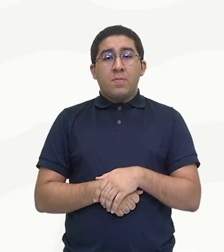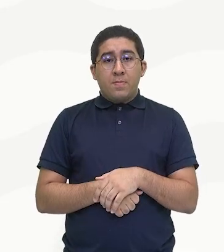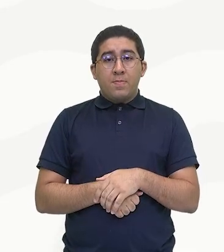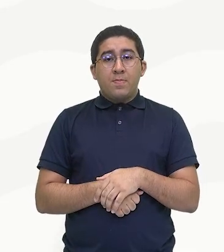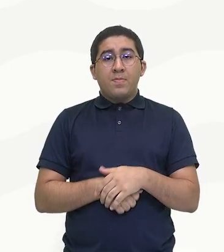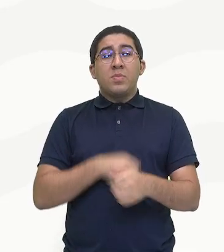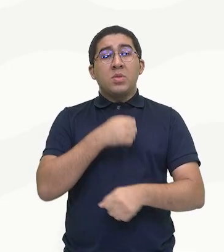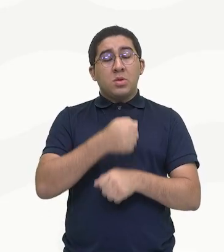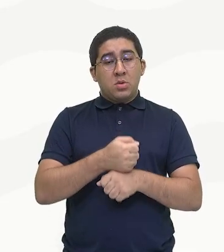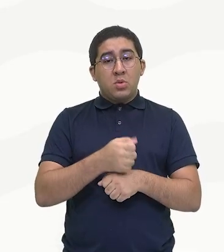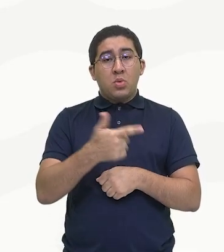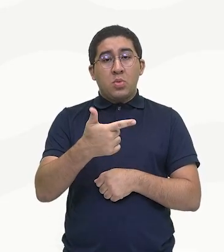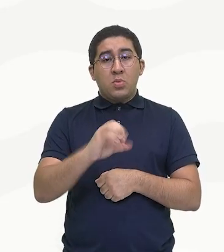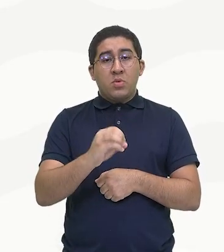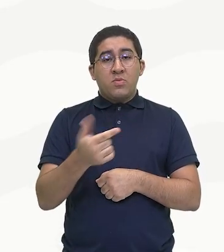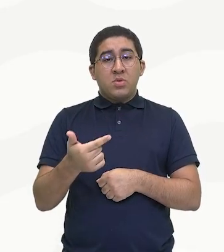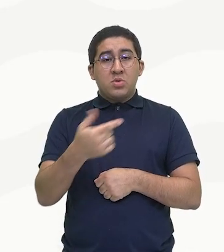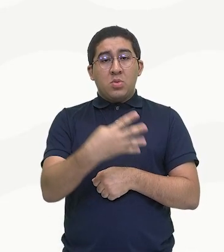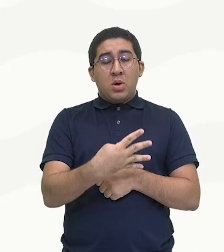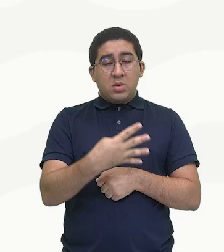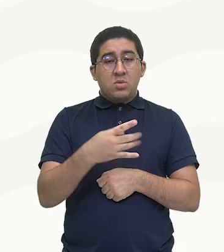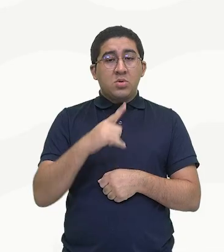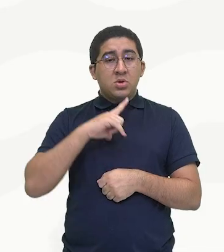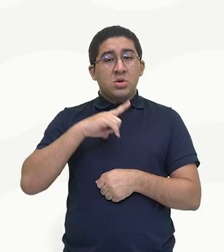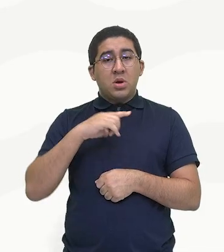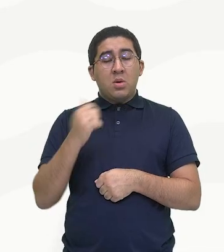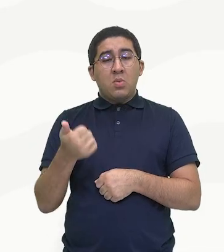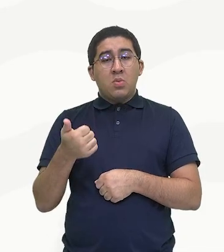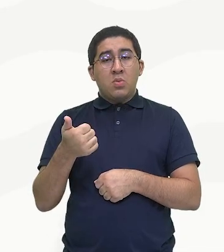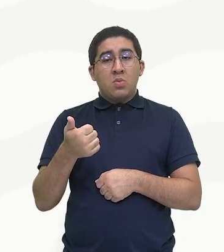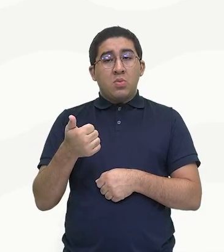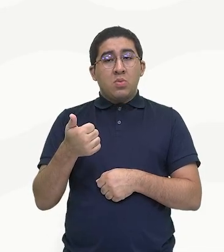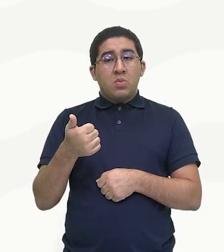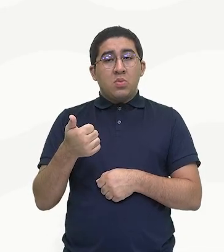2024, janeiro de 2024,